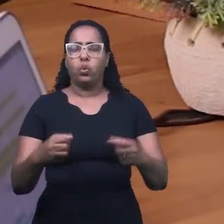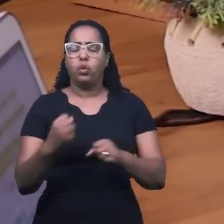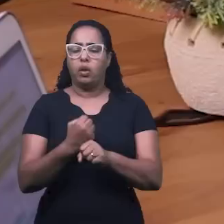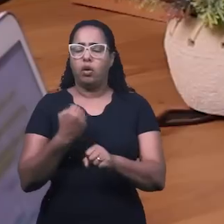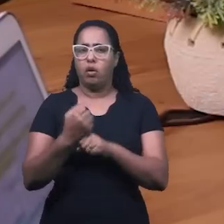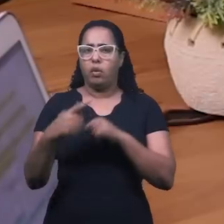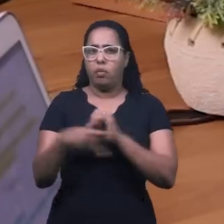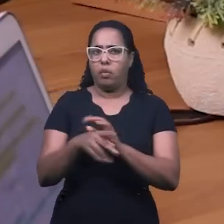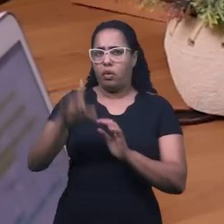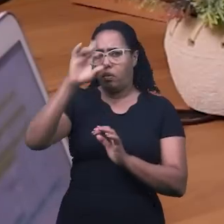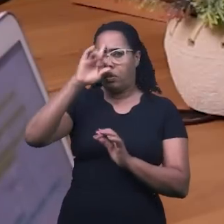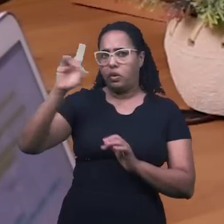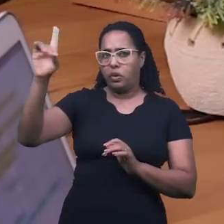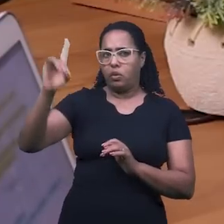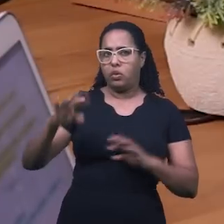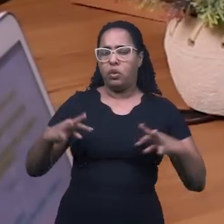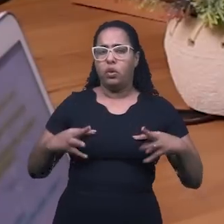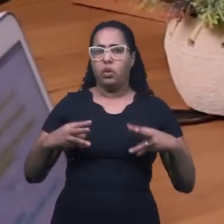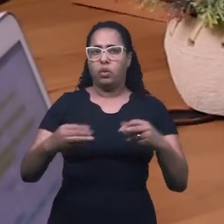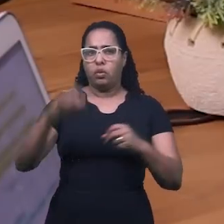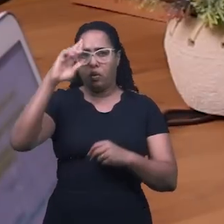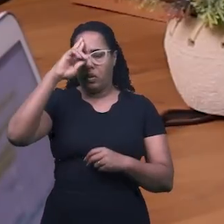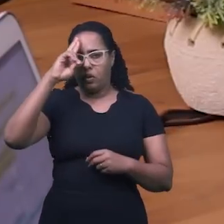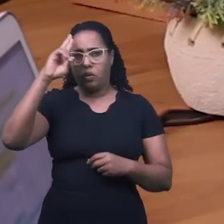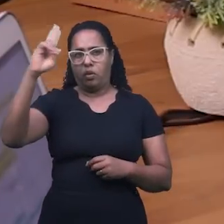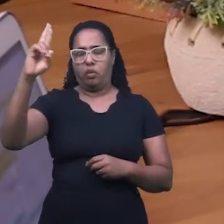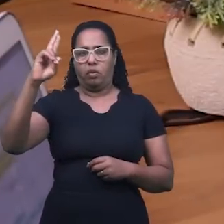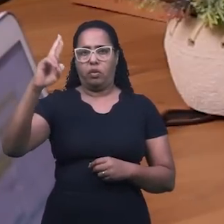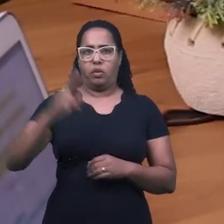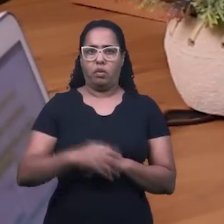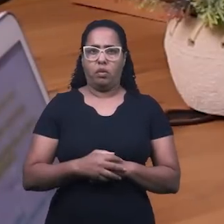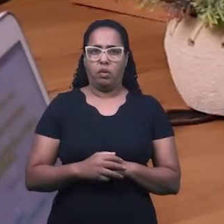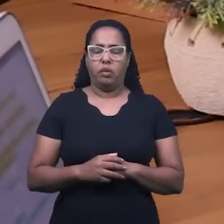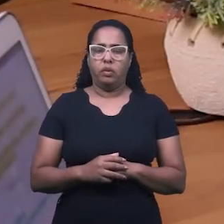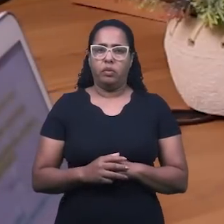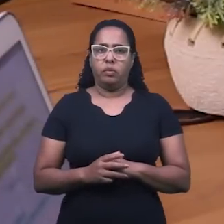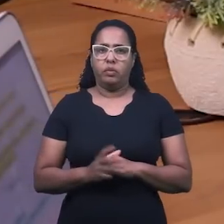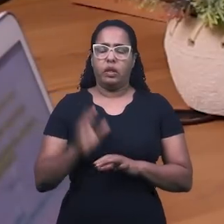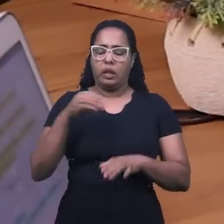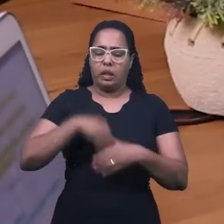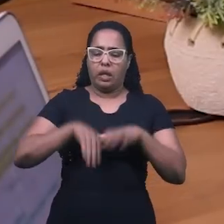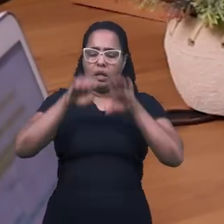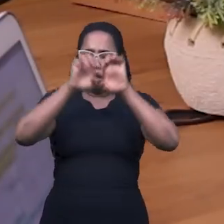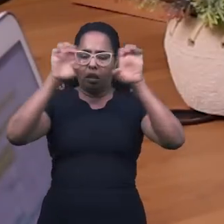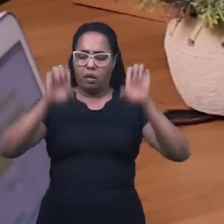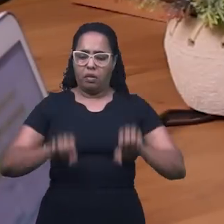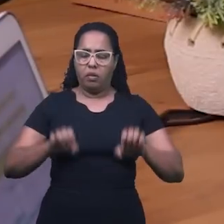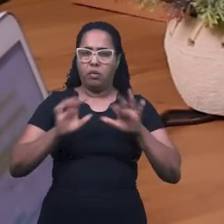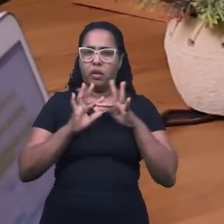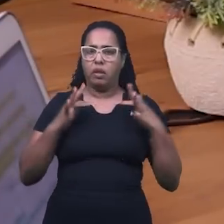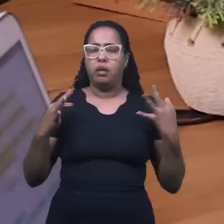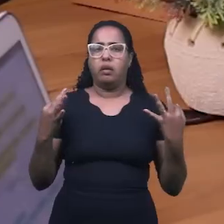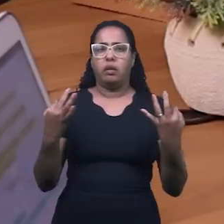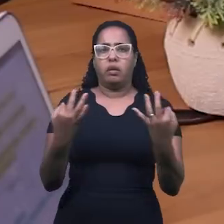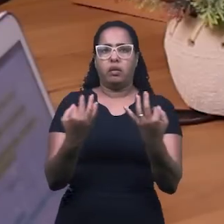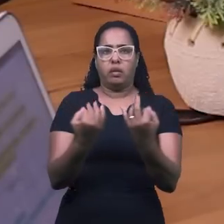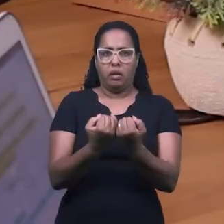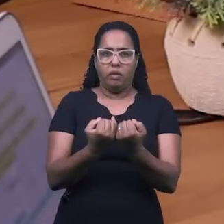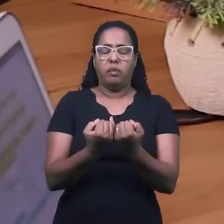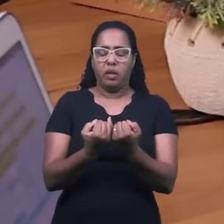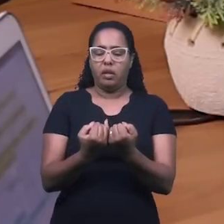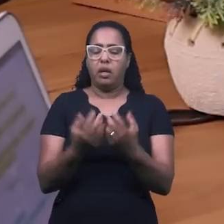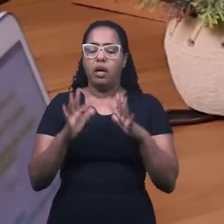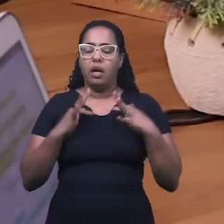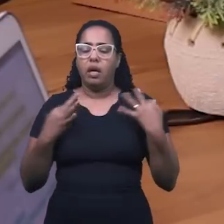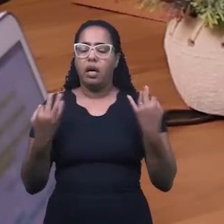né? Tudo isso é obra de Deus, né? Tudo é o Senhor dentro. dentro da estrutura da